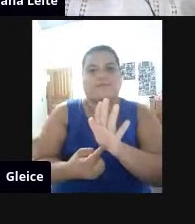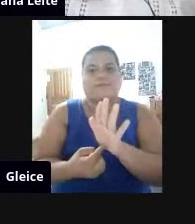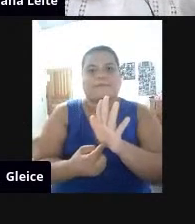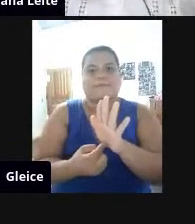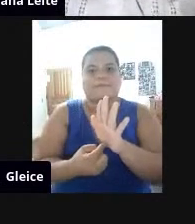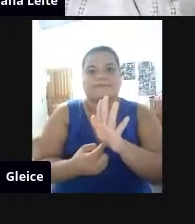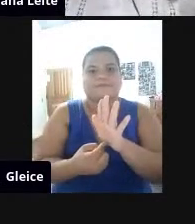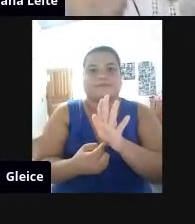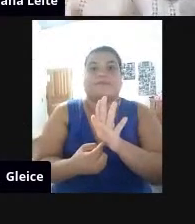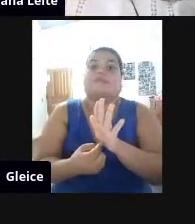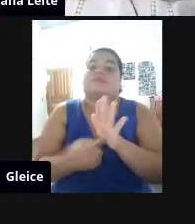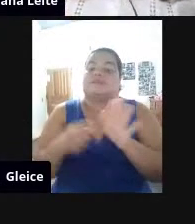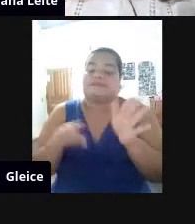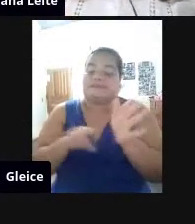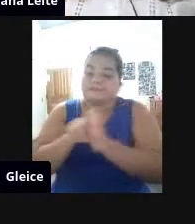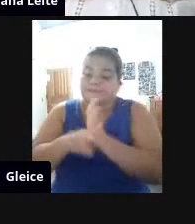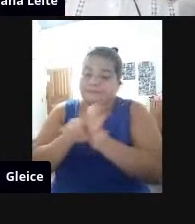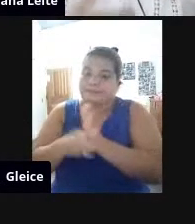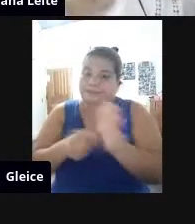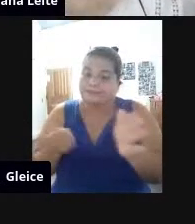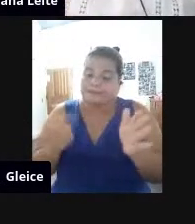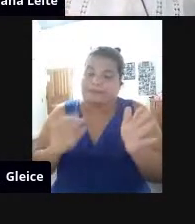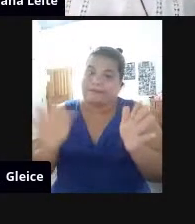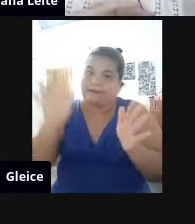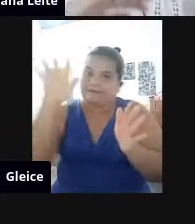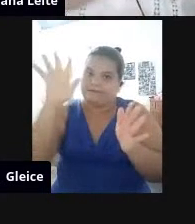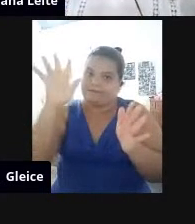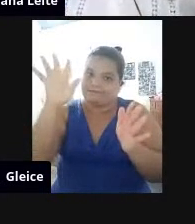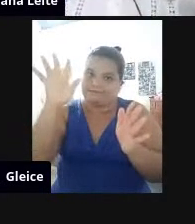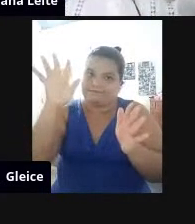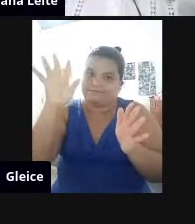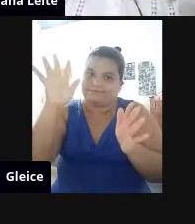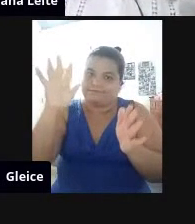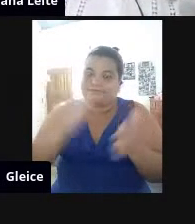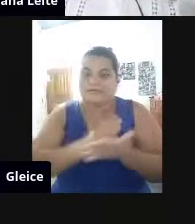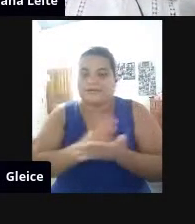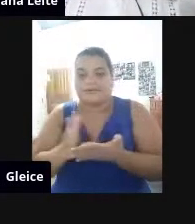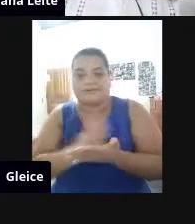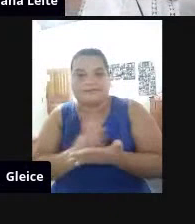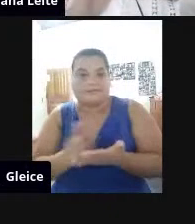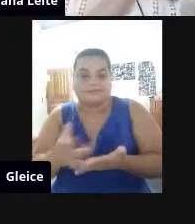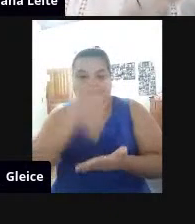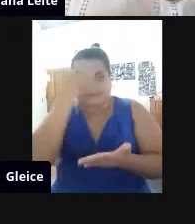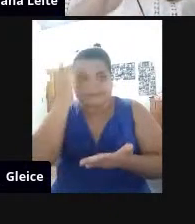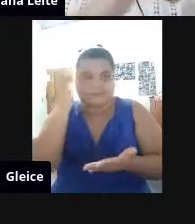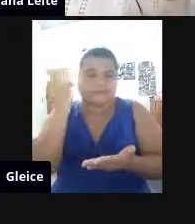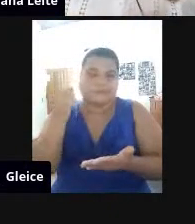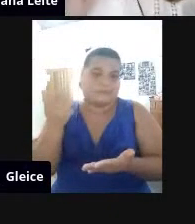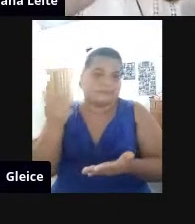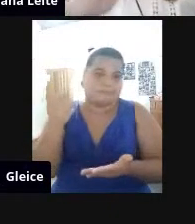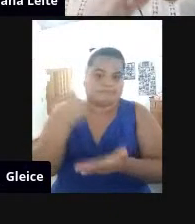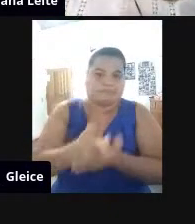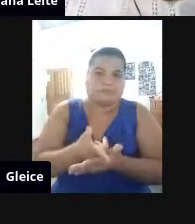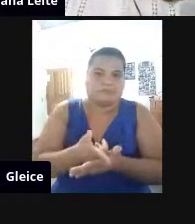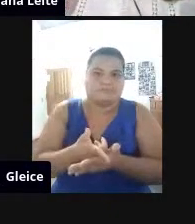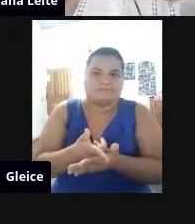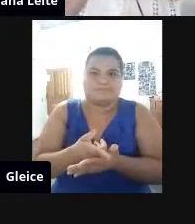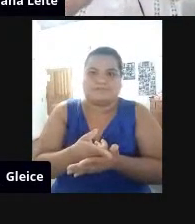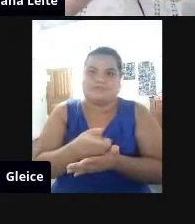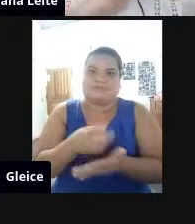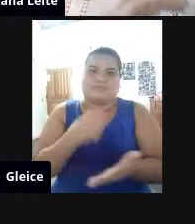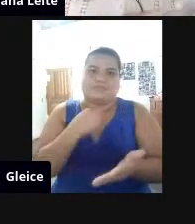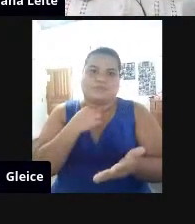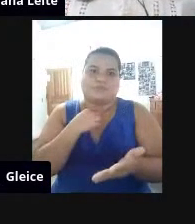caros, né, que não é acessível para todo mundo. Geralmente a gente usa como última opção no tratamento. A gente vai primeiro para as dietas, vai para